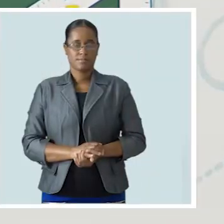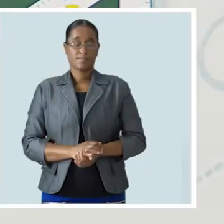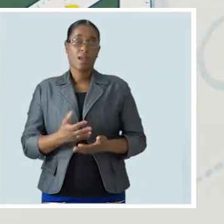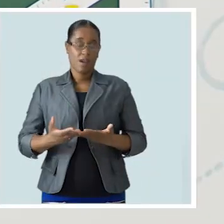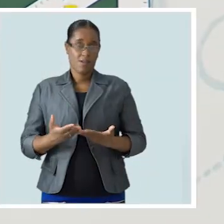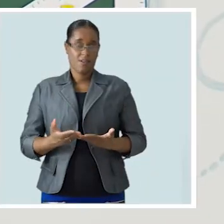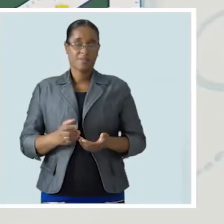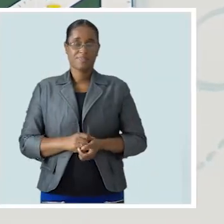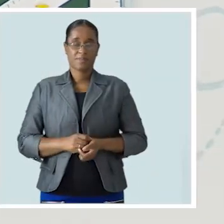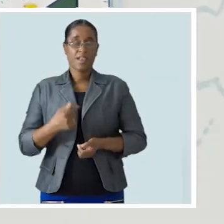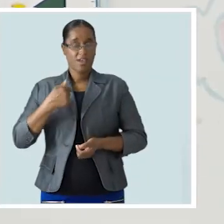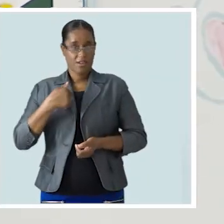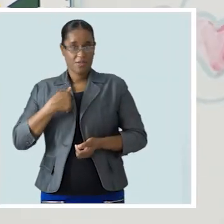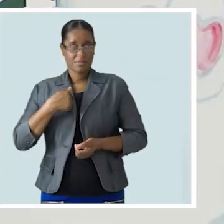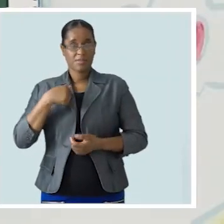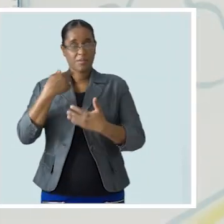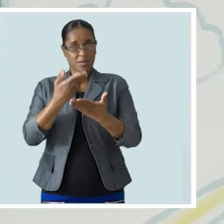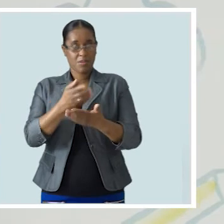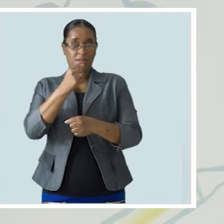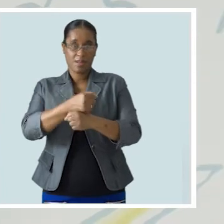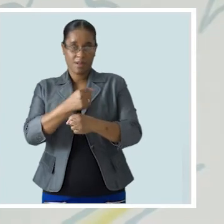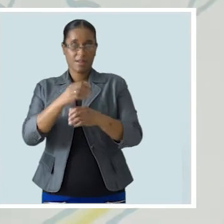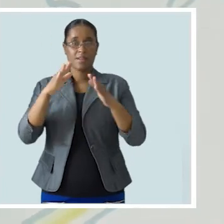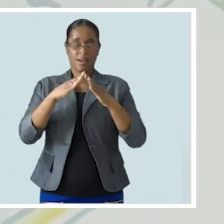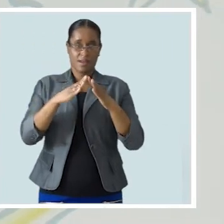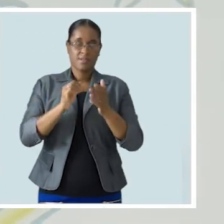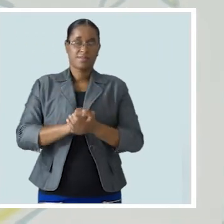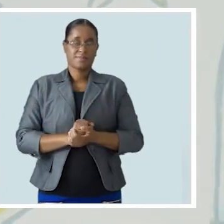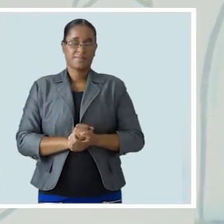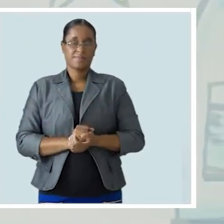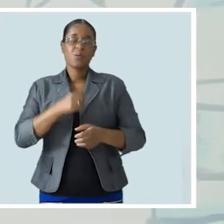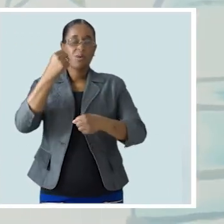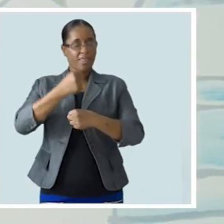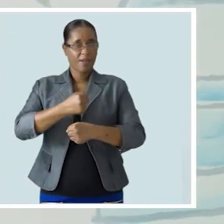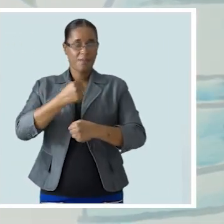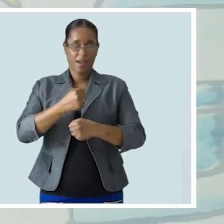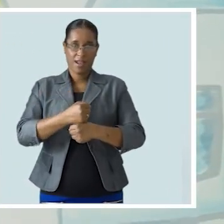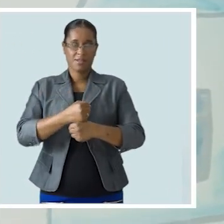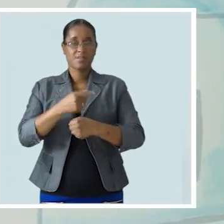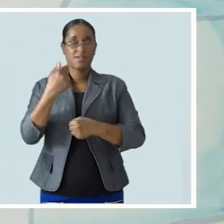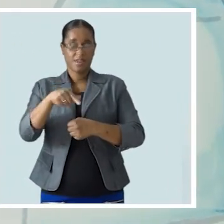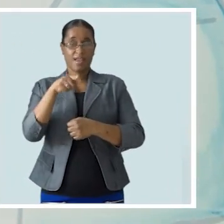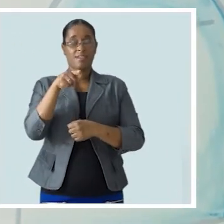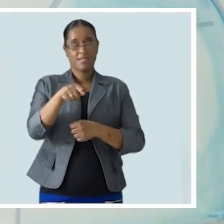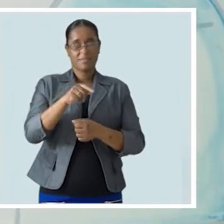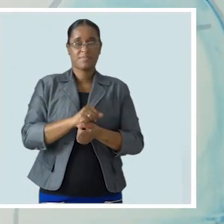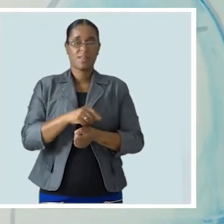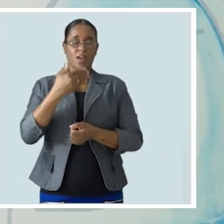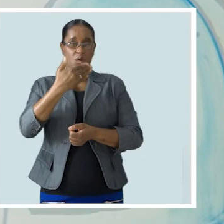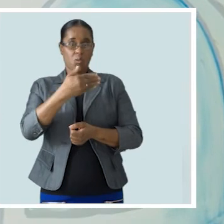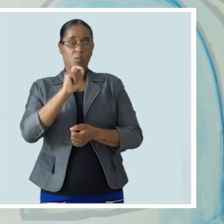Muito bem, agora vou deixar um trabalhinho para casa. O trabalho que está aqui,